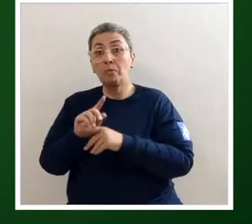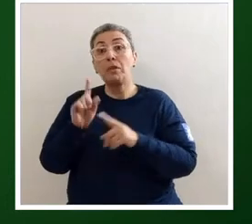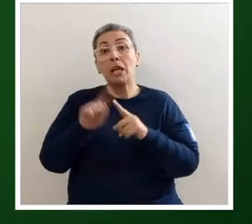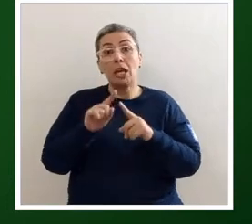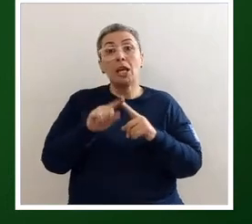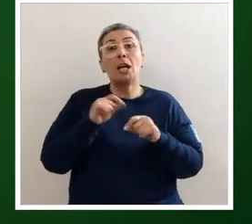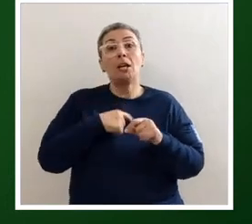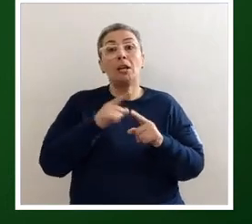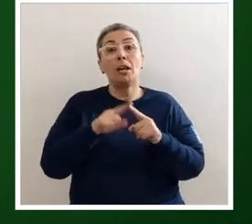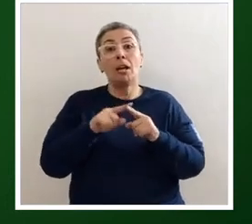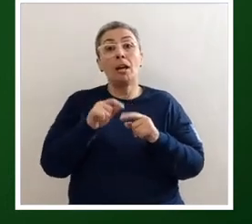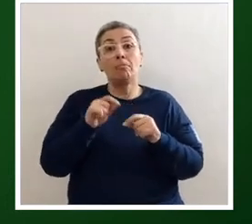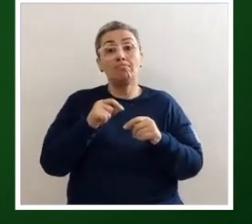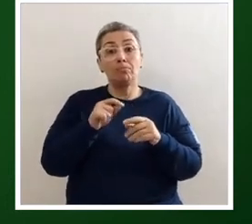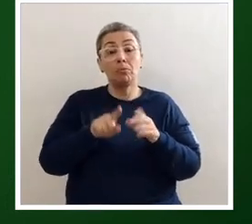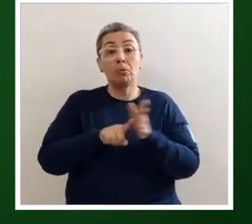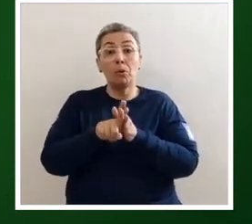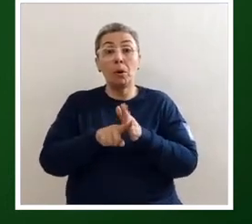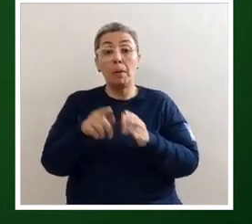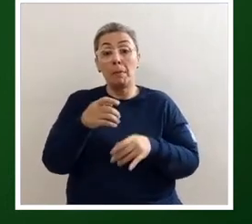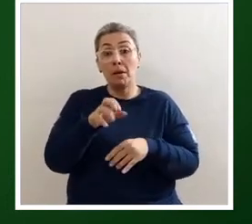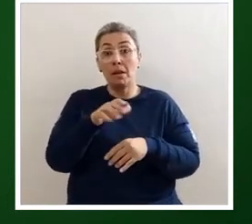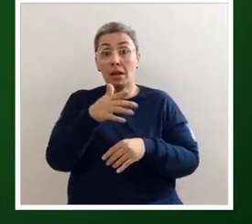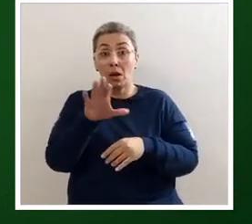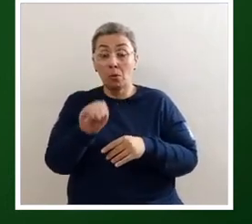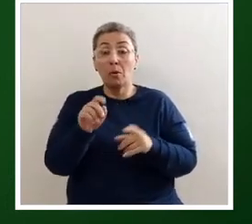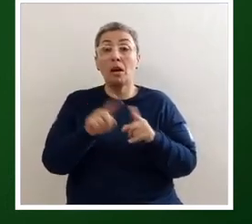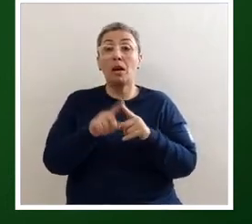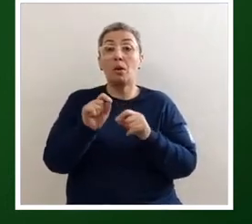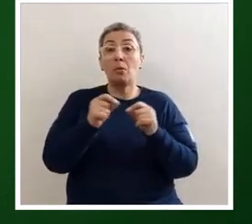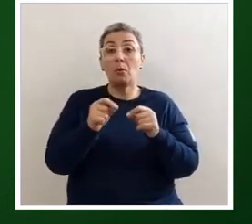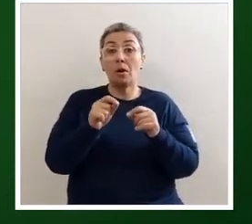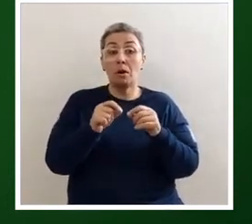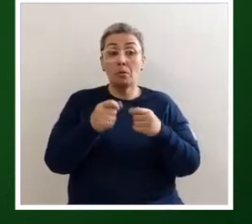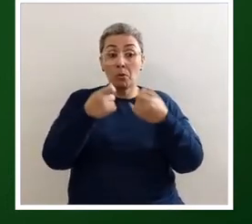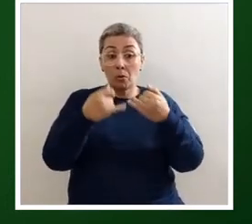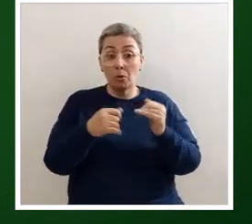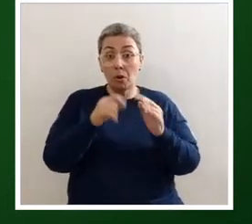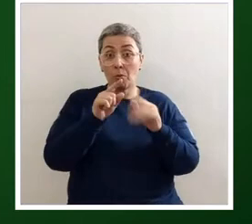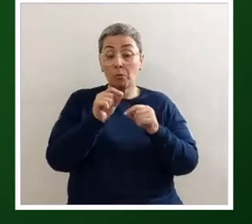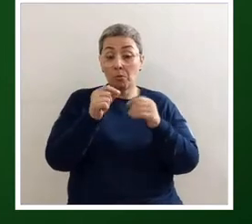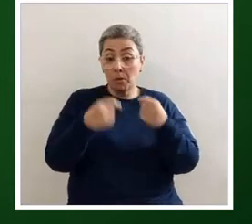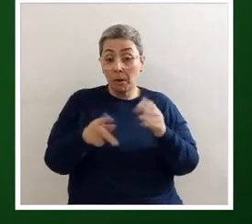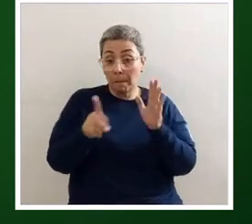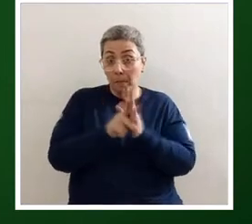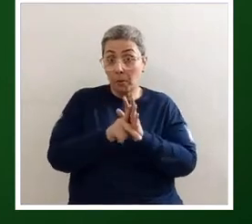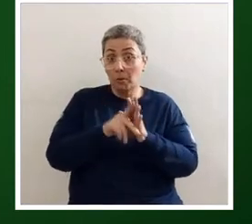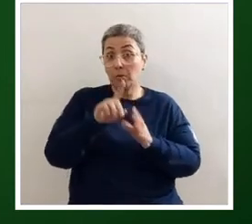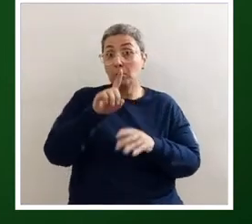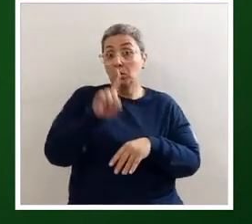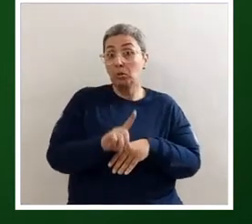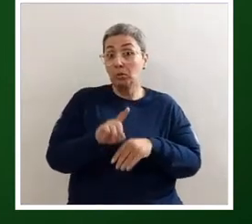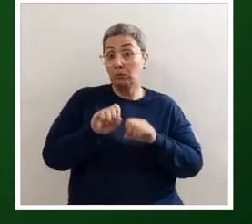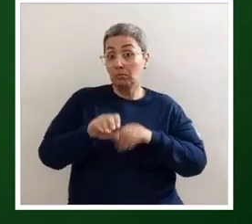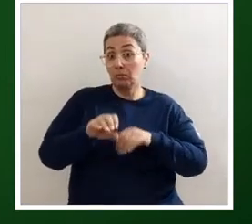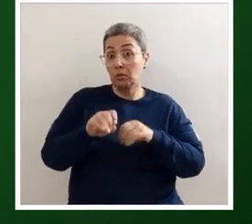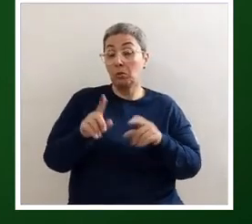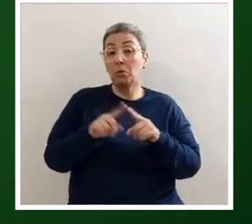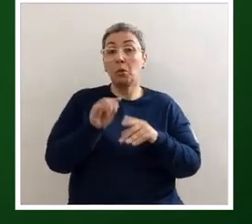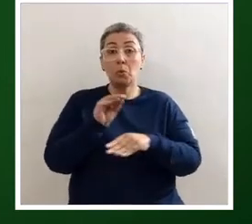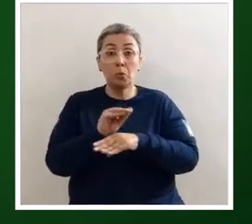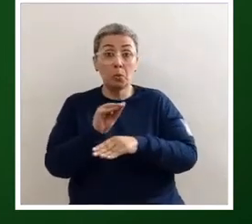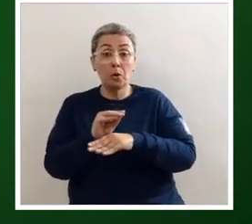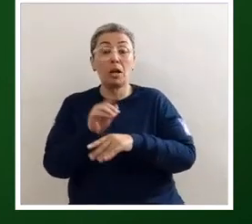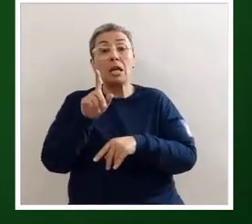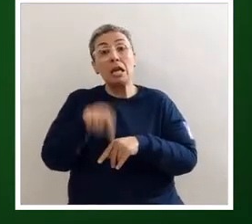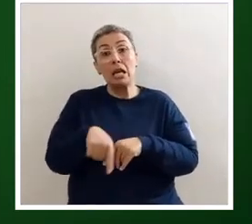um processo de pregão e esse processo ele instruído e feito pela própria diretoria de ensino o cuidador